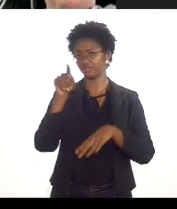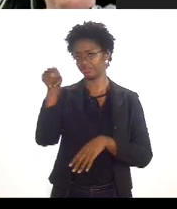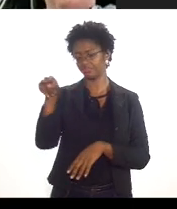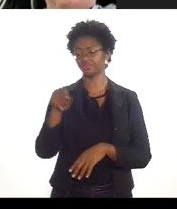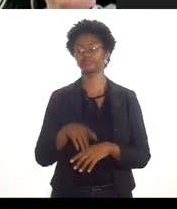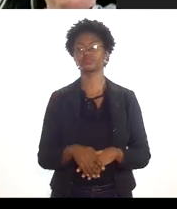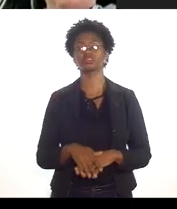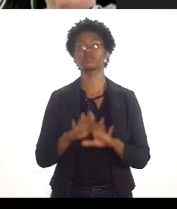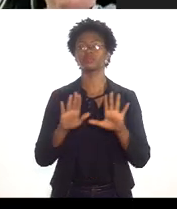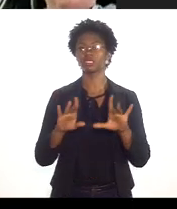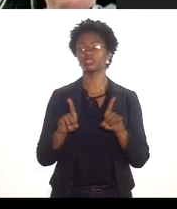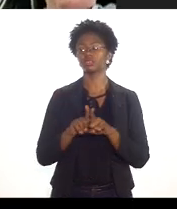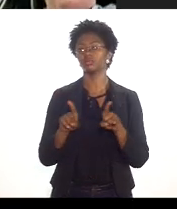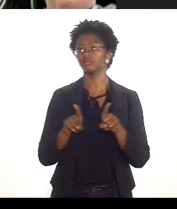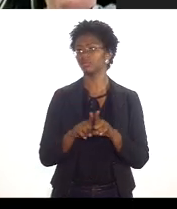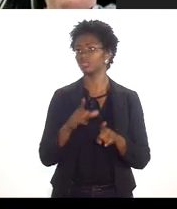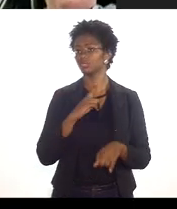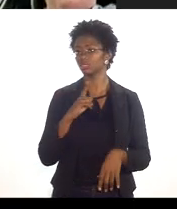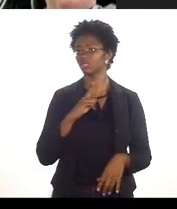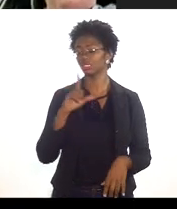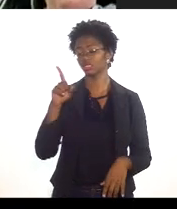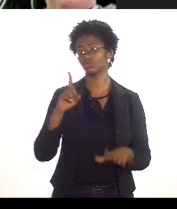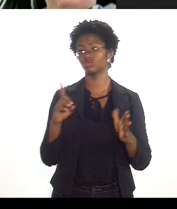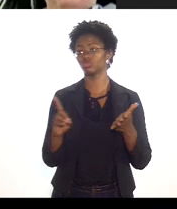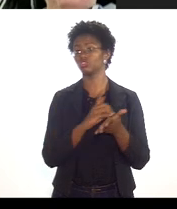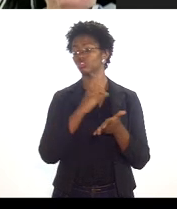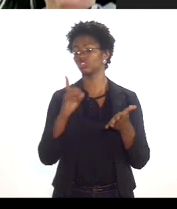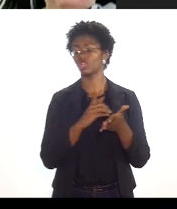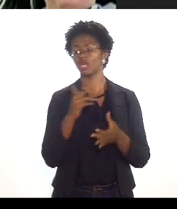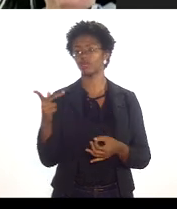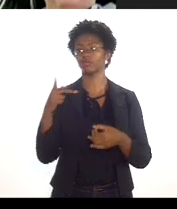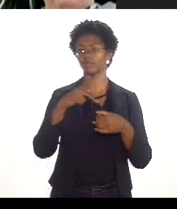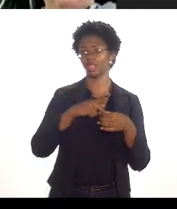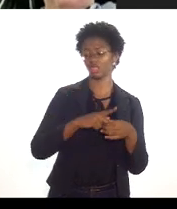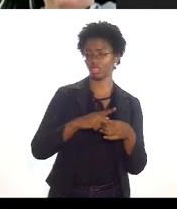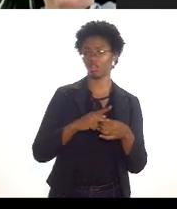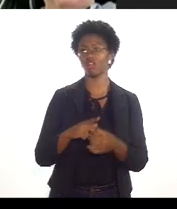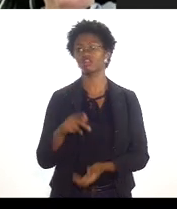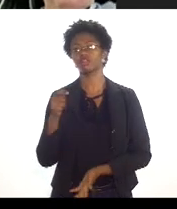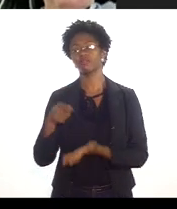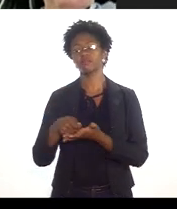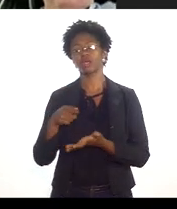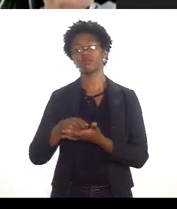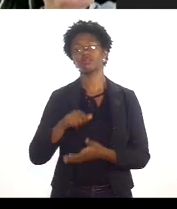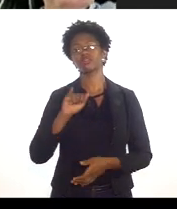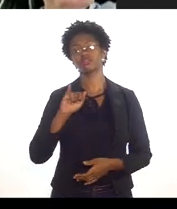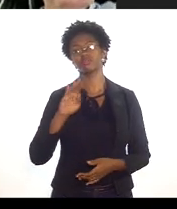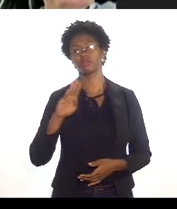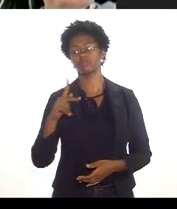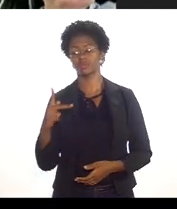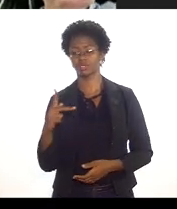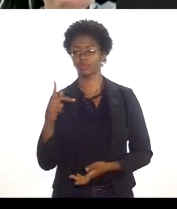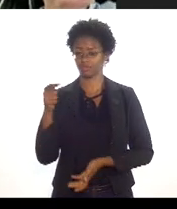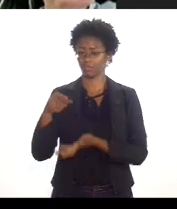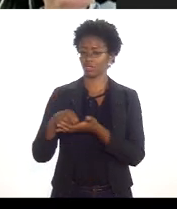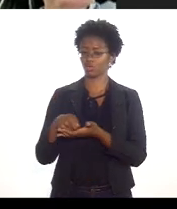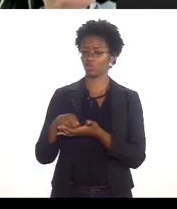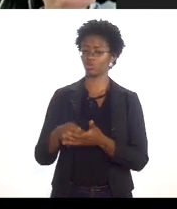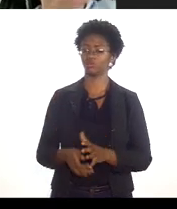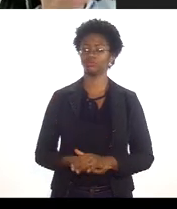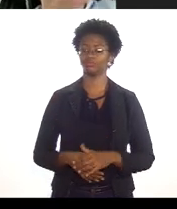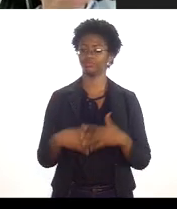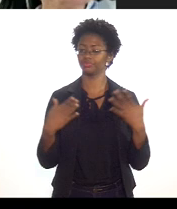está explícita também num dicionário do petróleo patrocinado pelo IBP. Né? Então, o